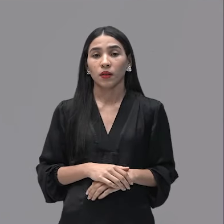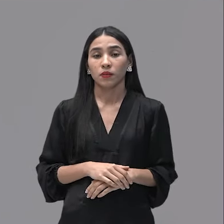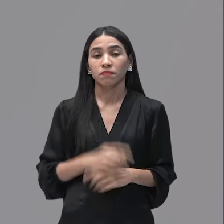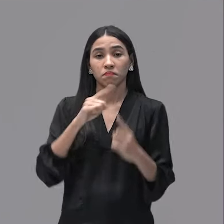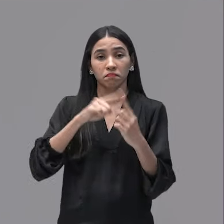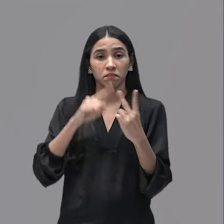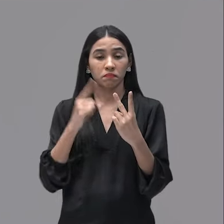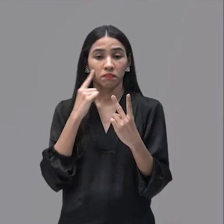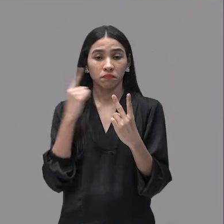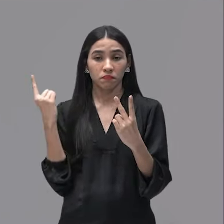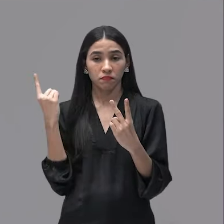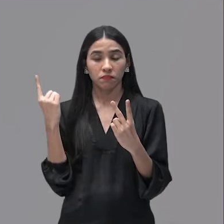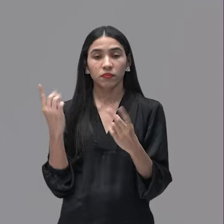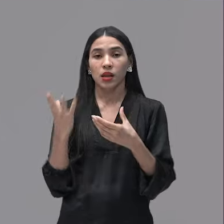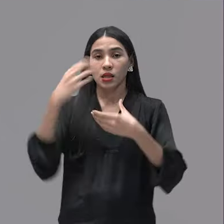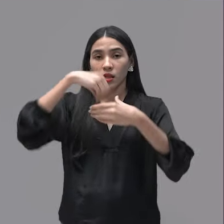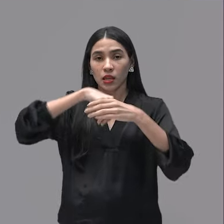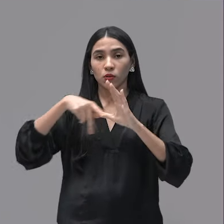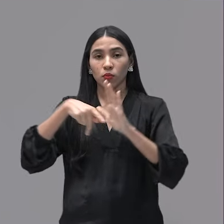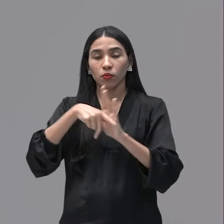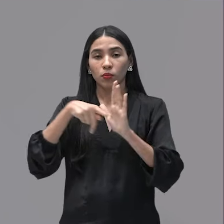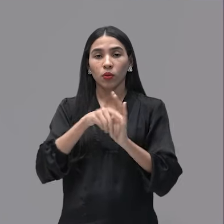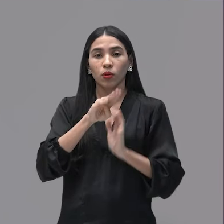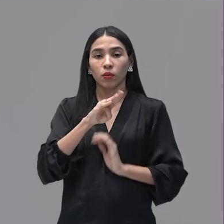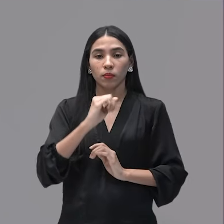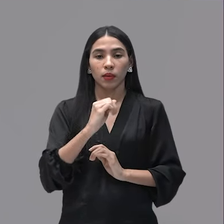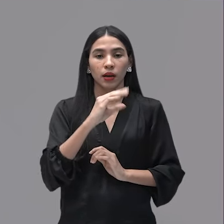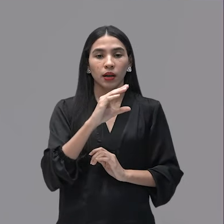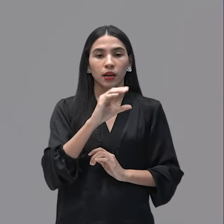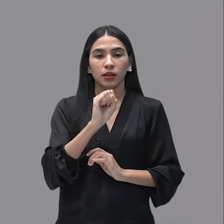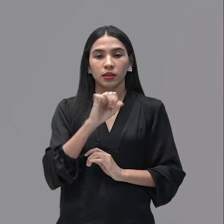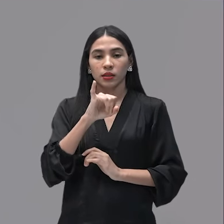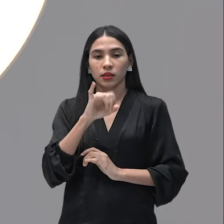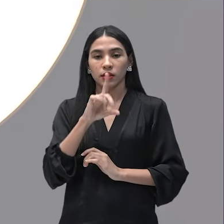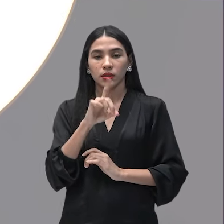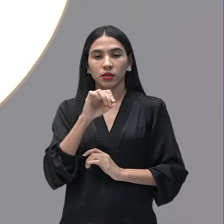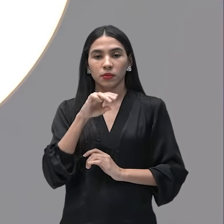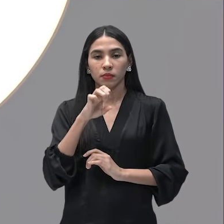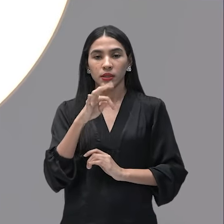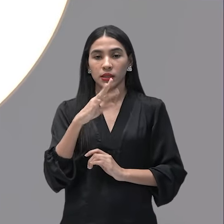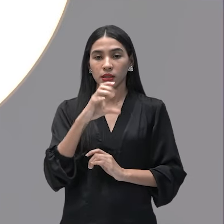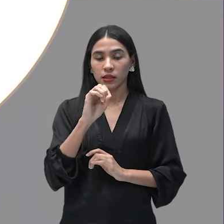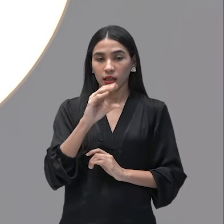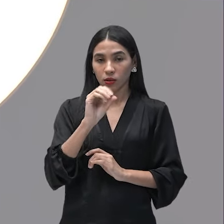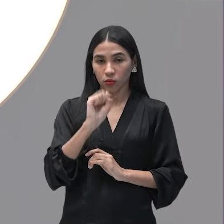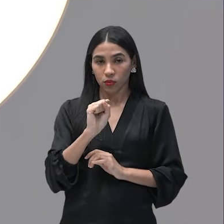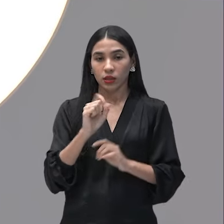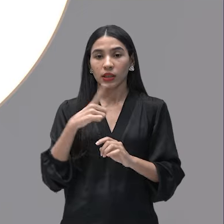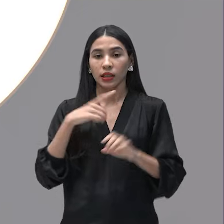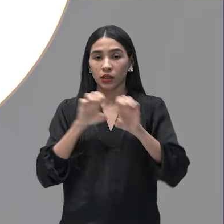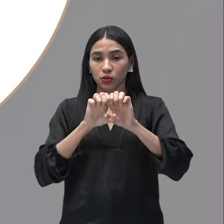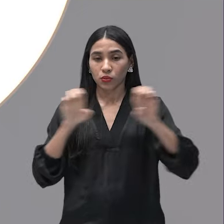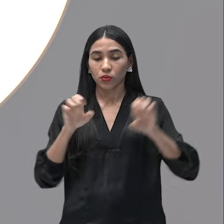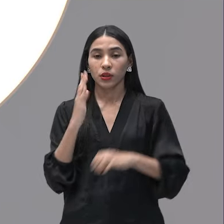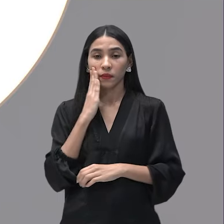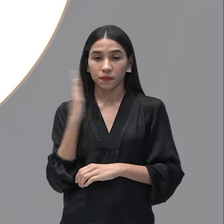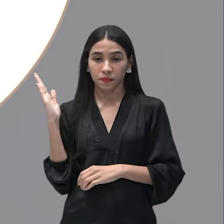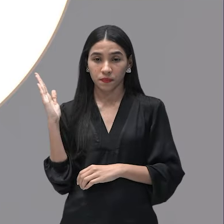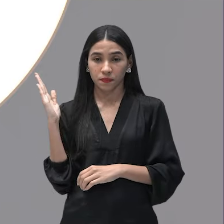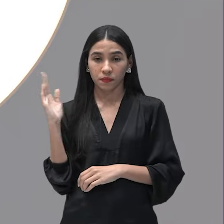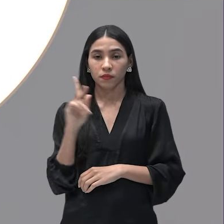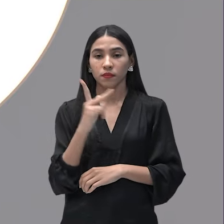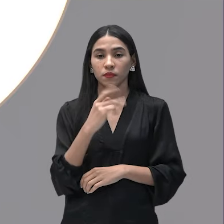fungos fazem parte do grupo dos base de homicetos. homicetos, eles apresentam estruturas como ifas e o